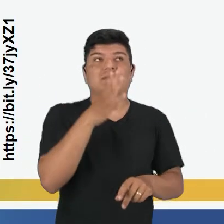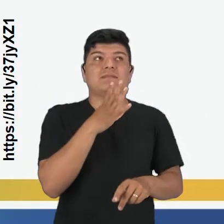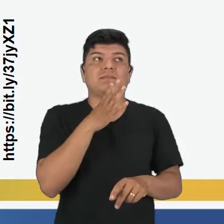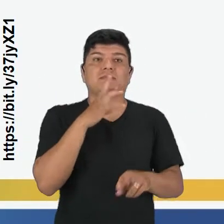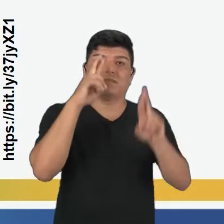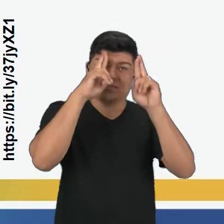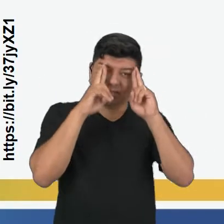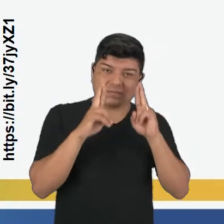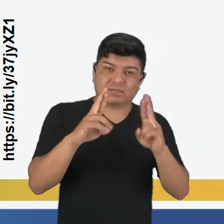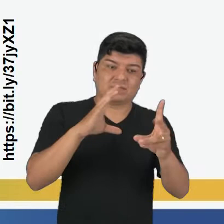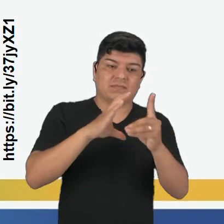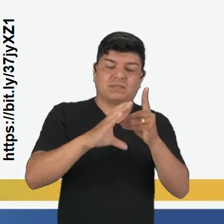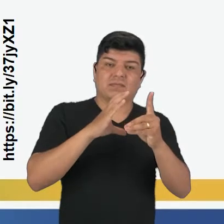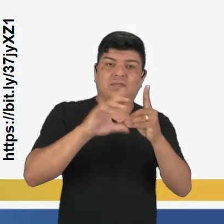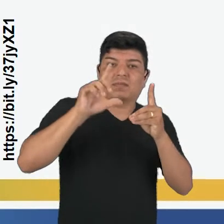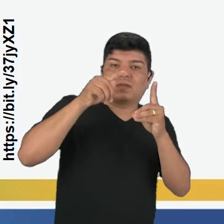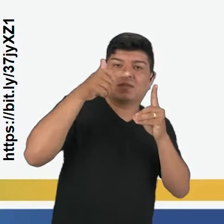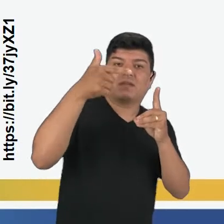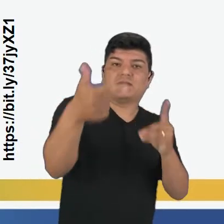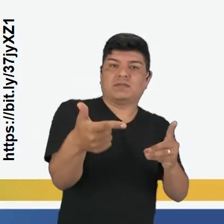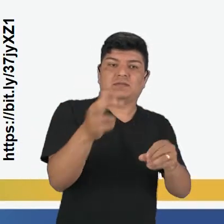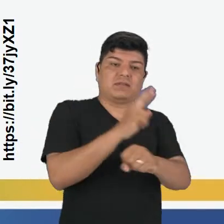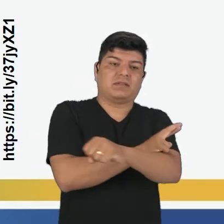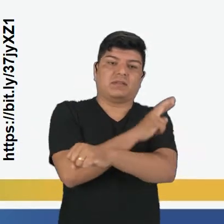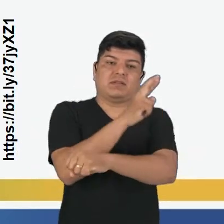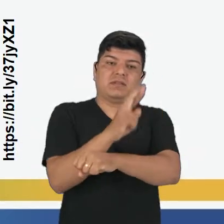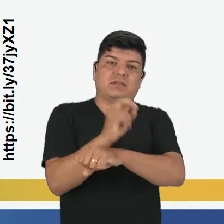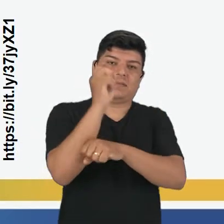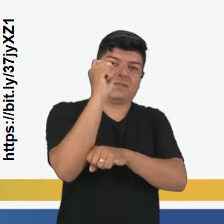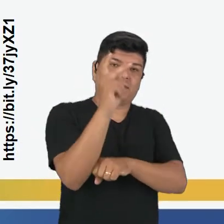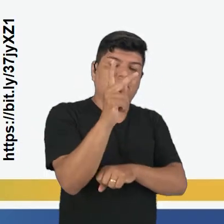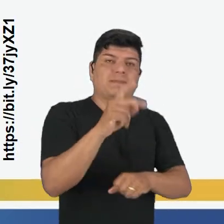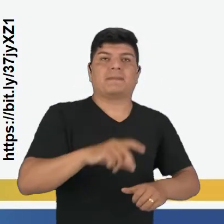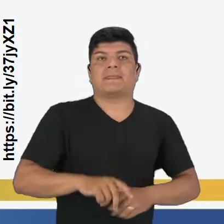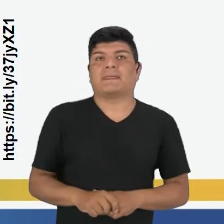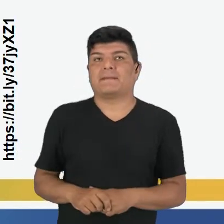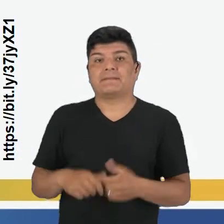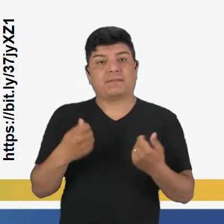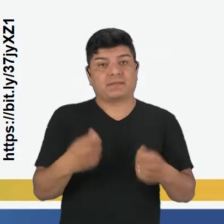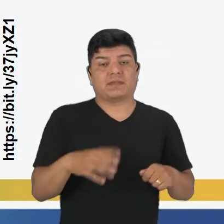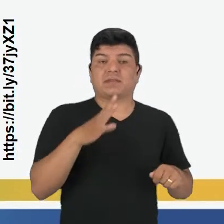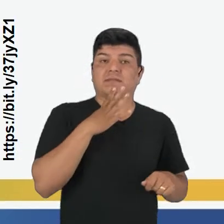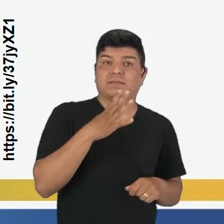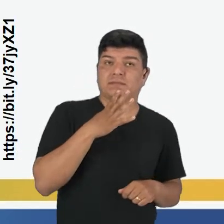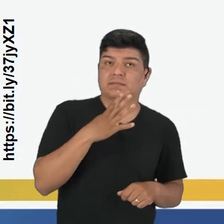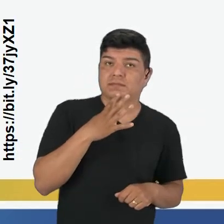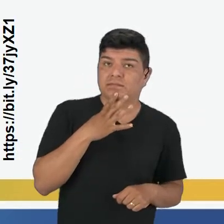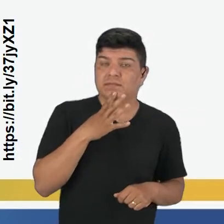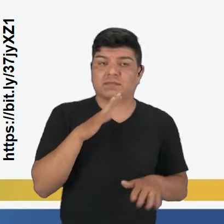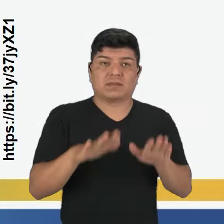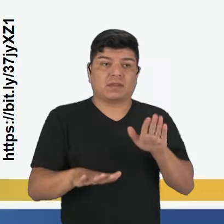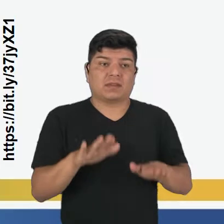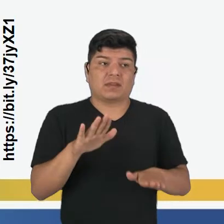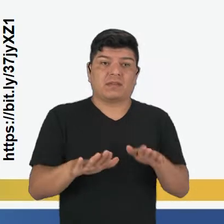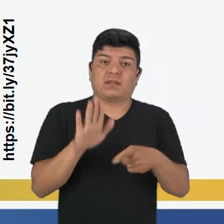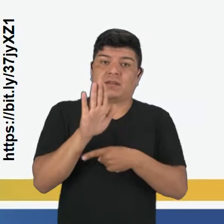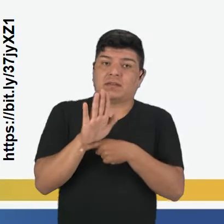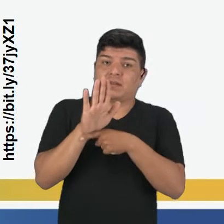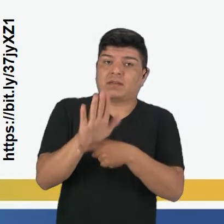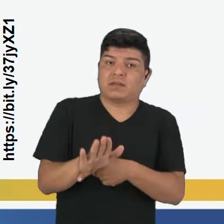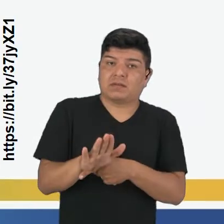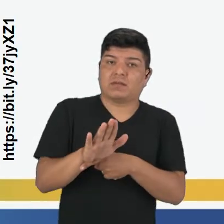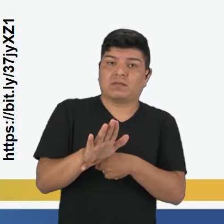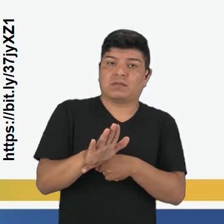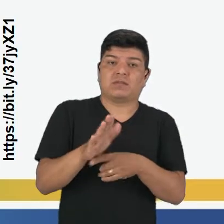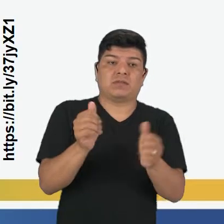e respeitar os rituais da outra religião, ok? É necessário conhecer, muitas vezes com a ajuda